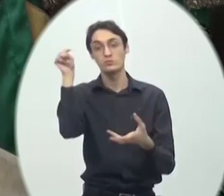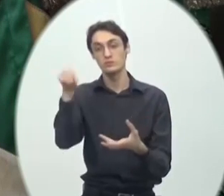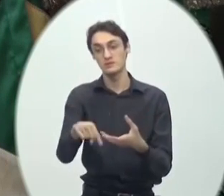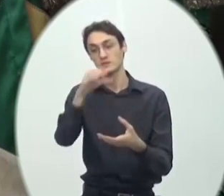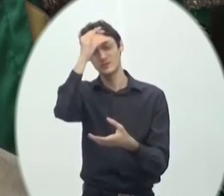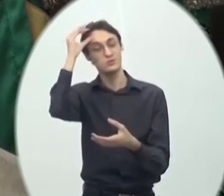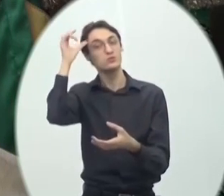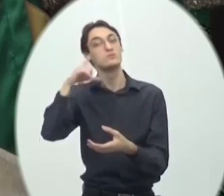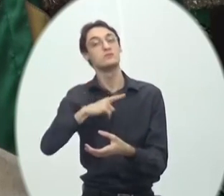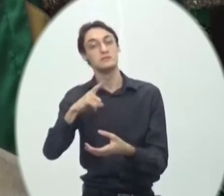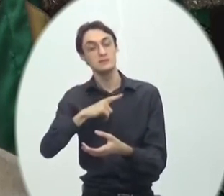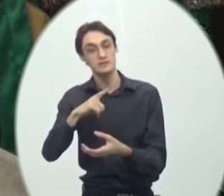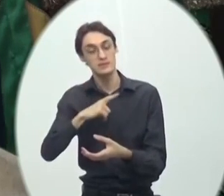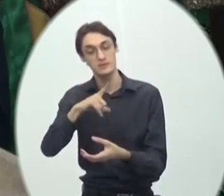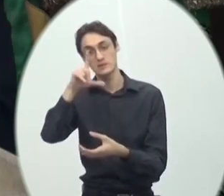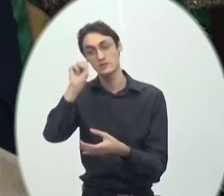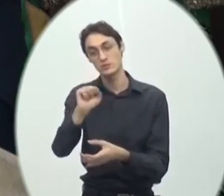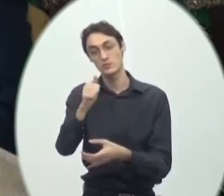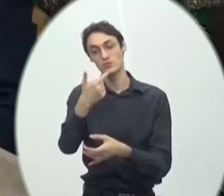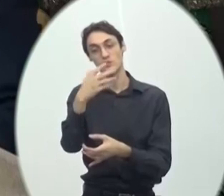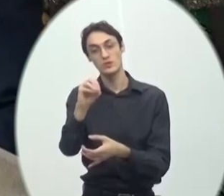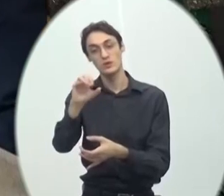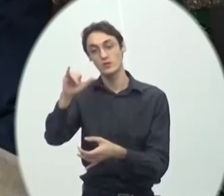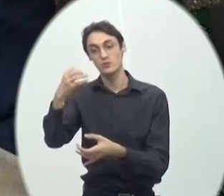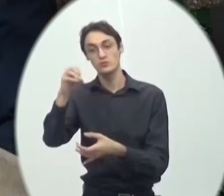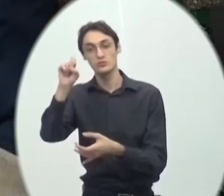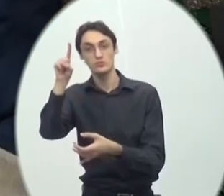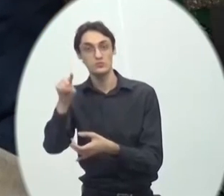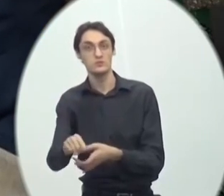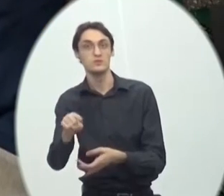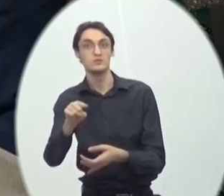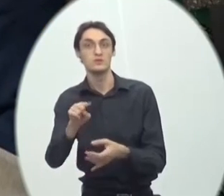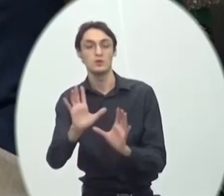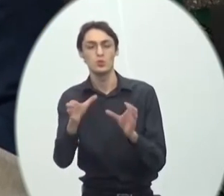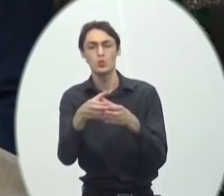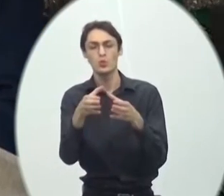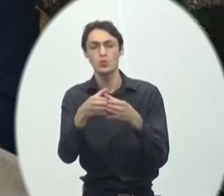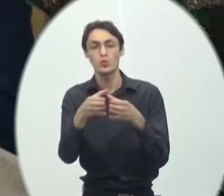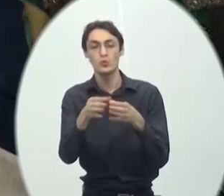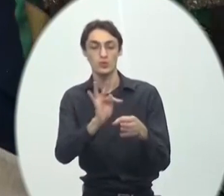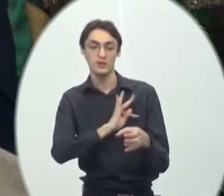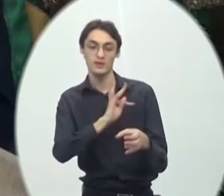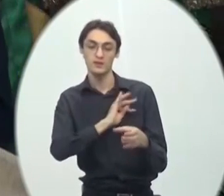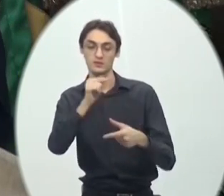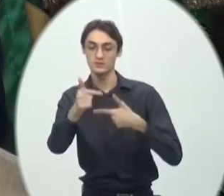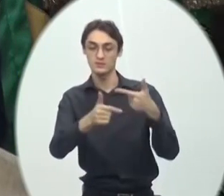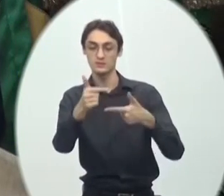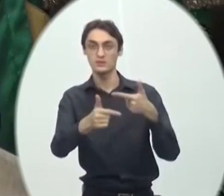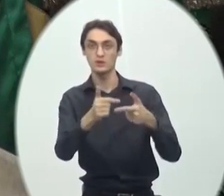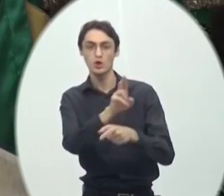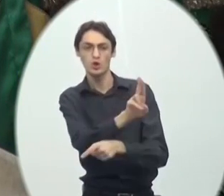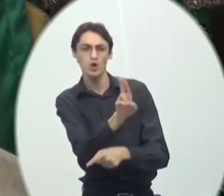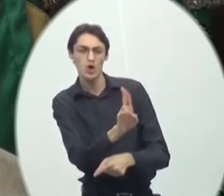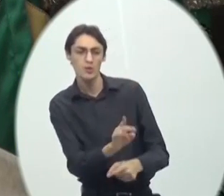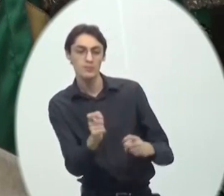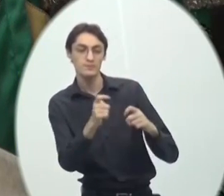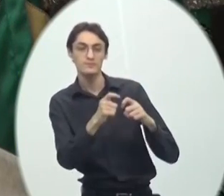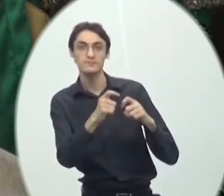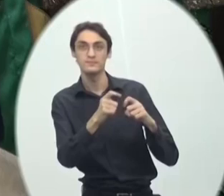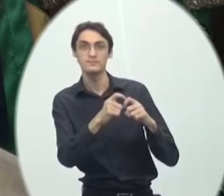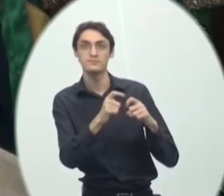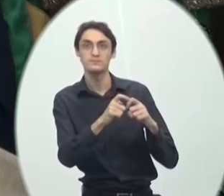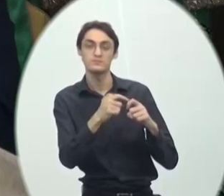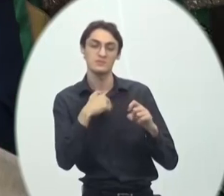em Criciúma, no Hospital São José. E a toda a sua equipe, toda a sua equipe, eu não vou falar nomes dos médicos, porque eu